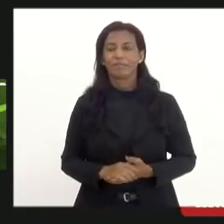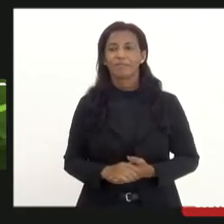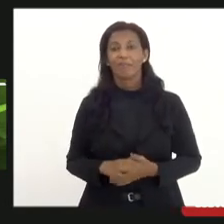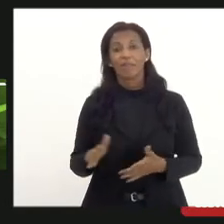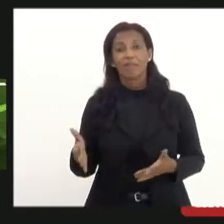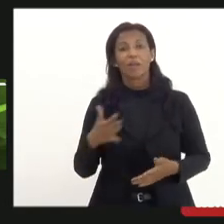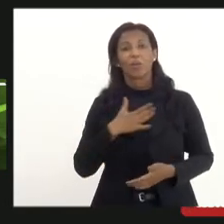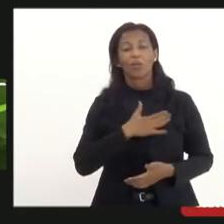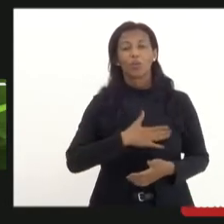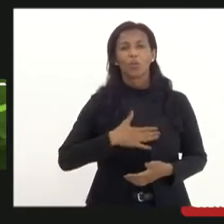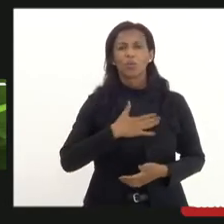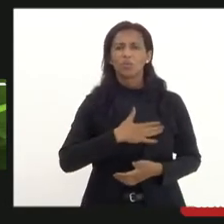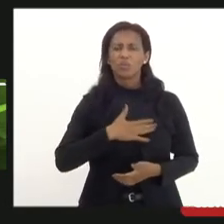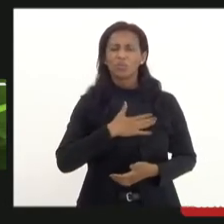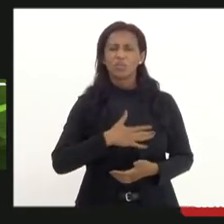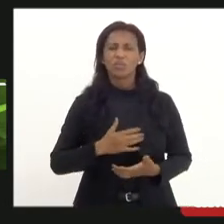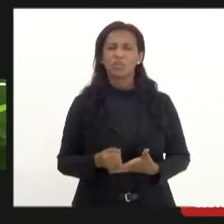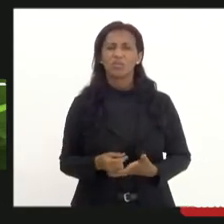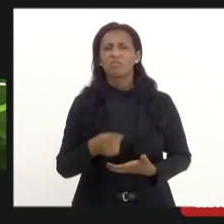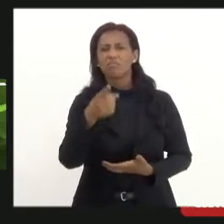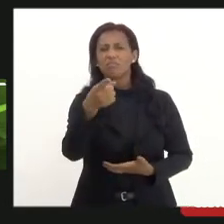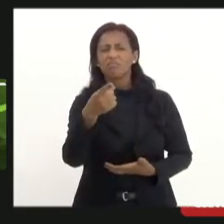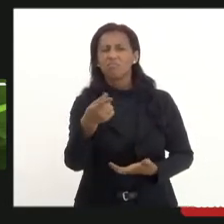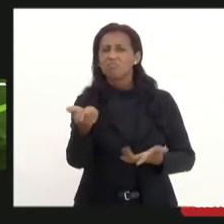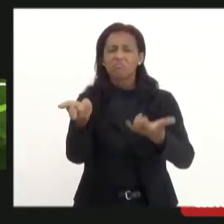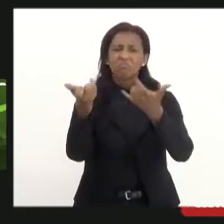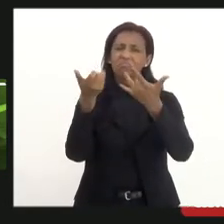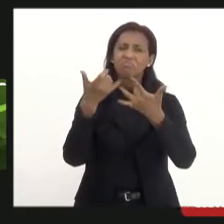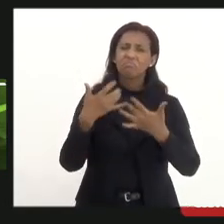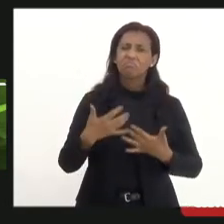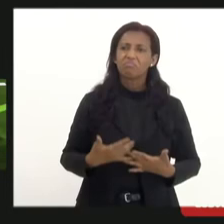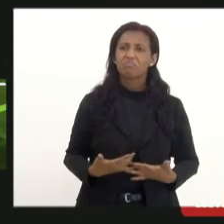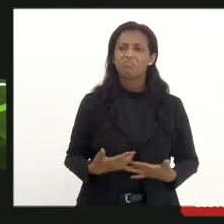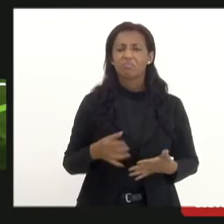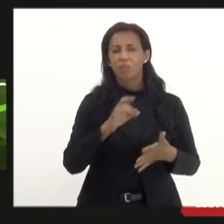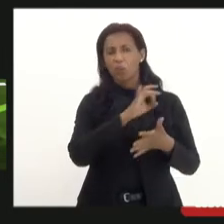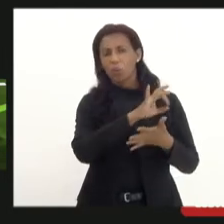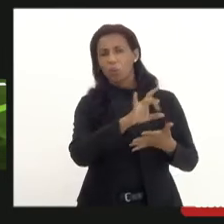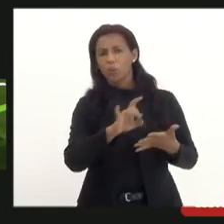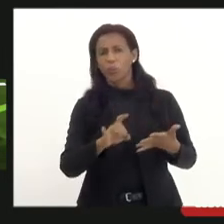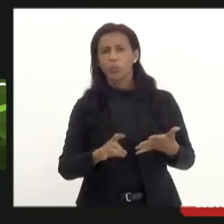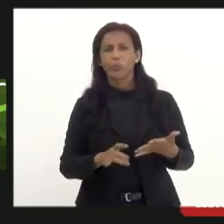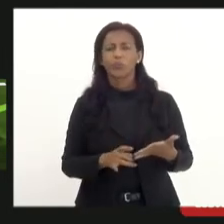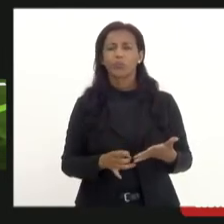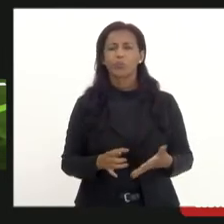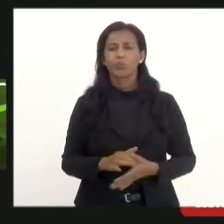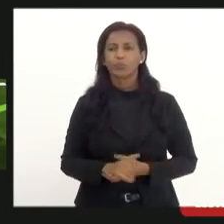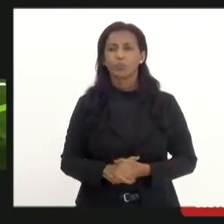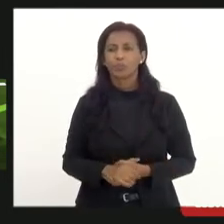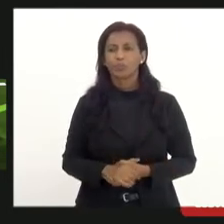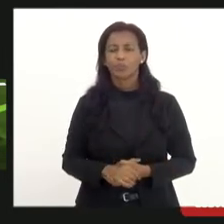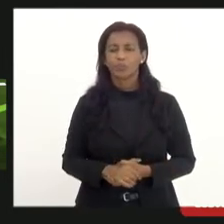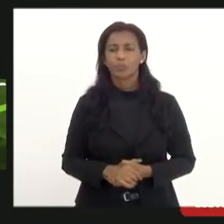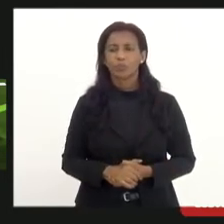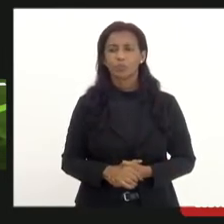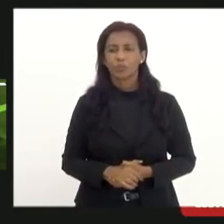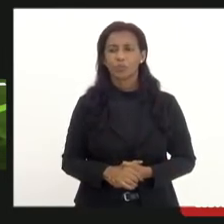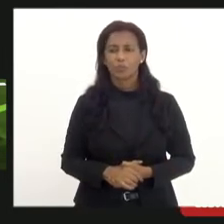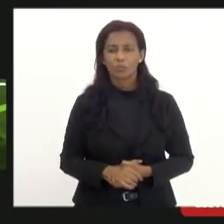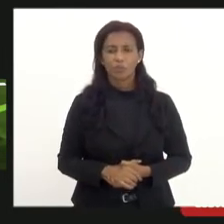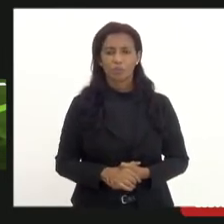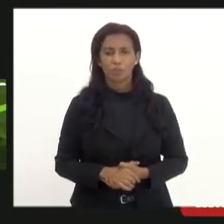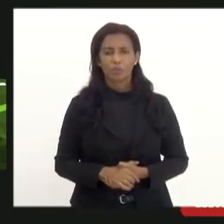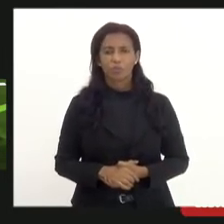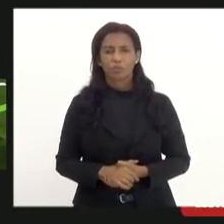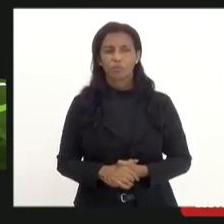eu gostaria, né, que você nos colocasse, né, essas questões que eu te indaguei, né, agora há